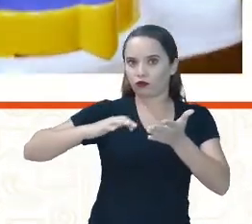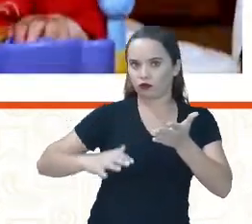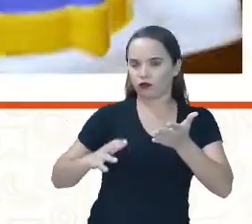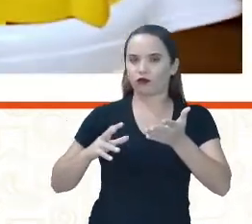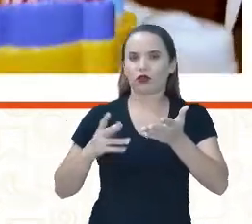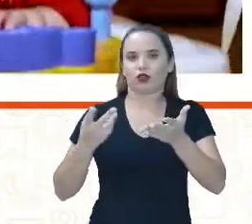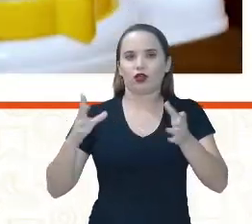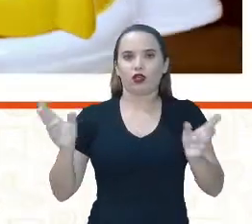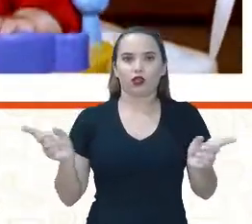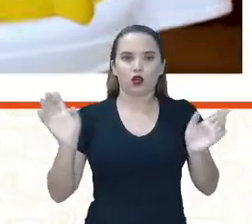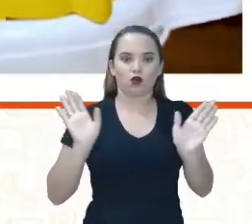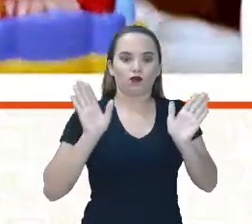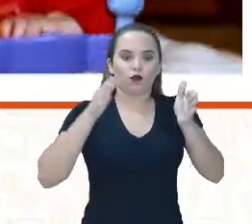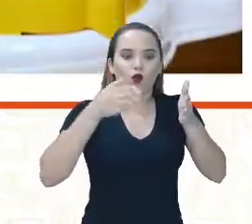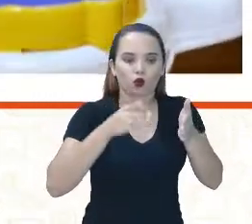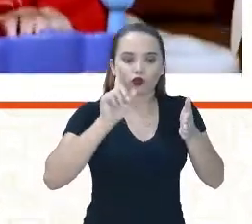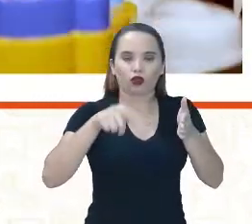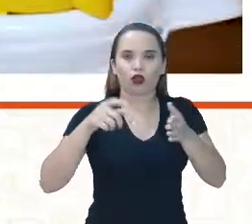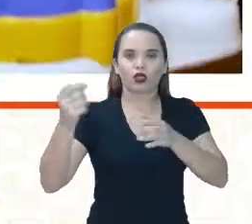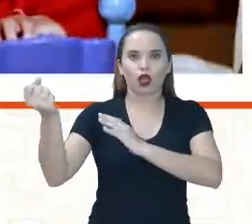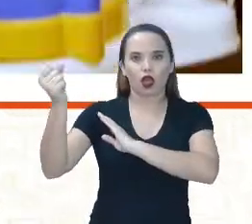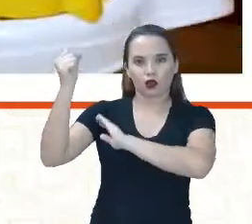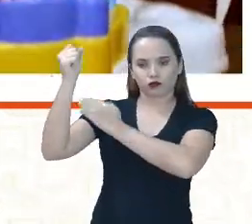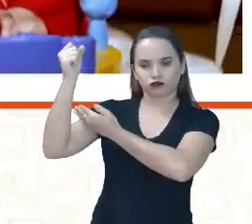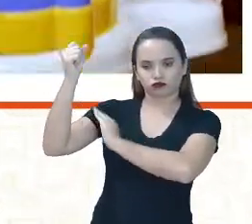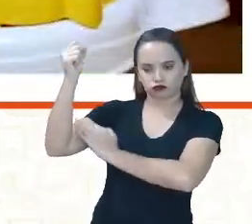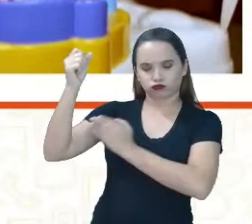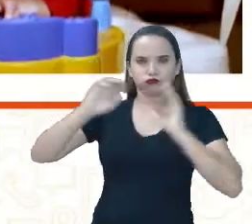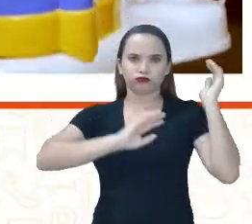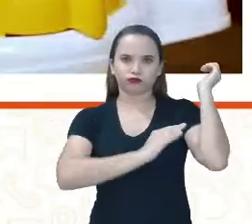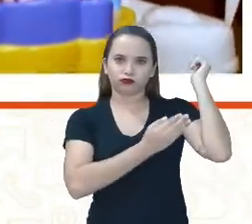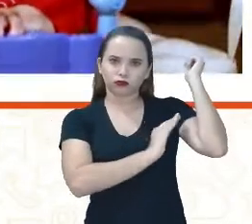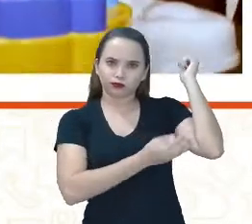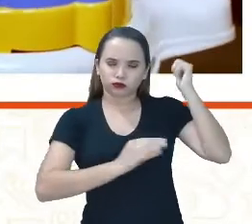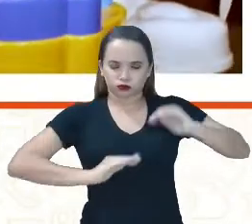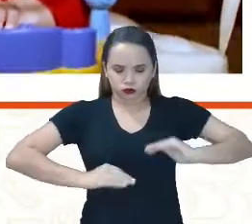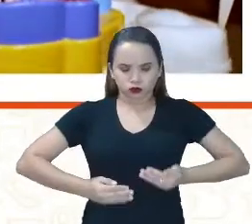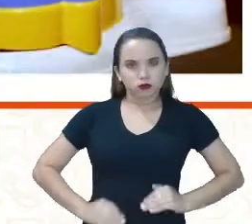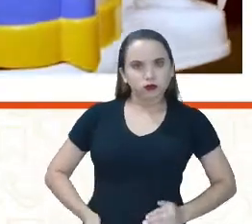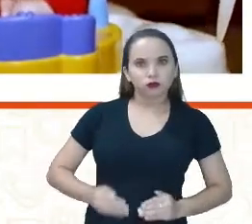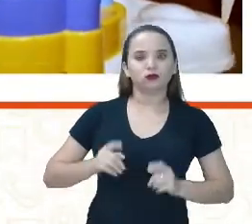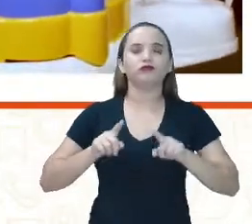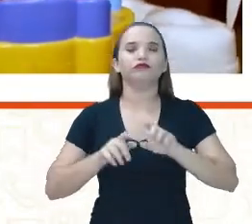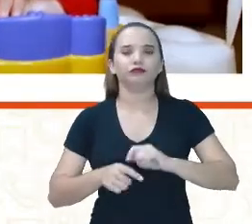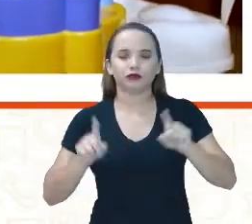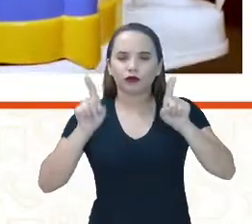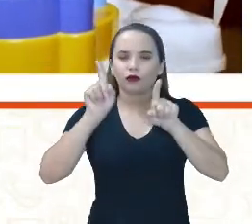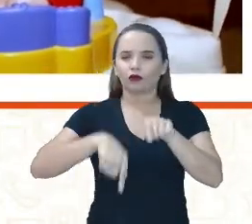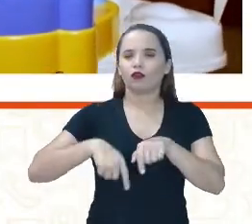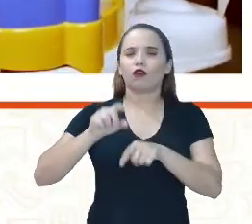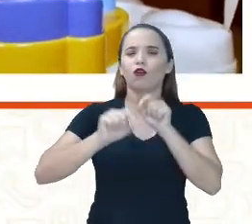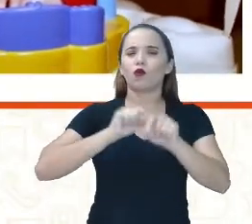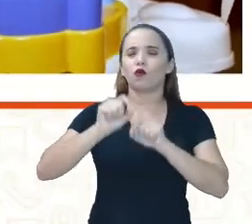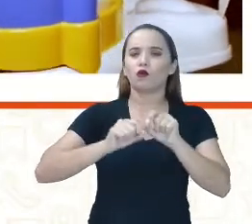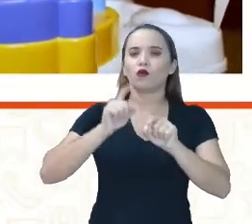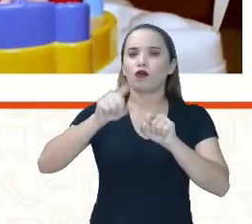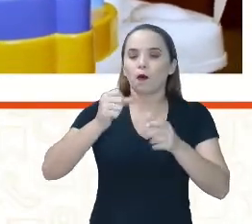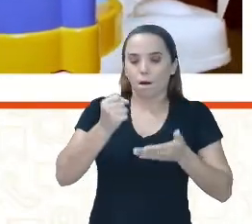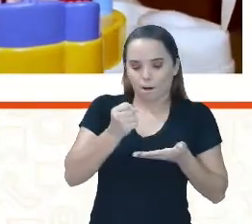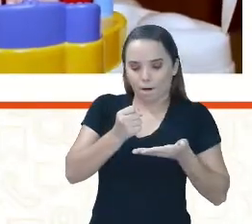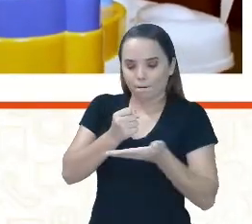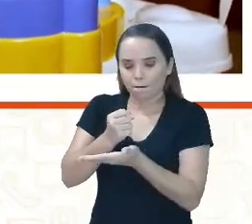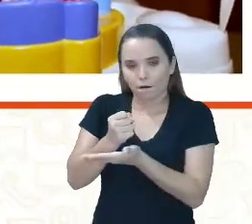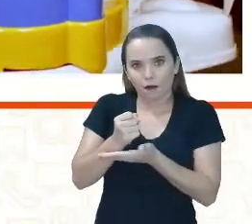à musculatura, uma atividade permanente relacionada ao músculo. Então, é um fundo, uma base para as